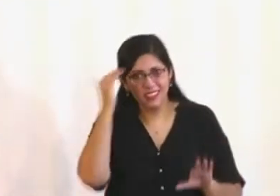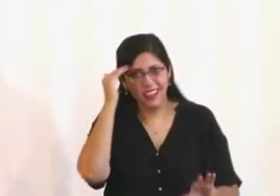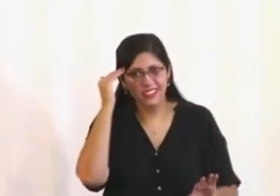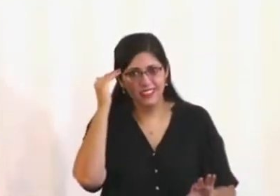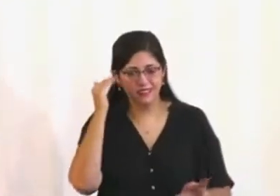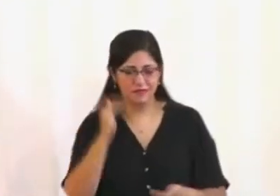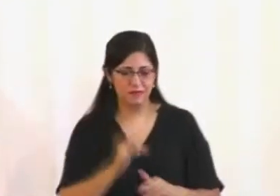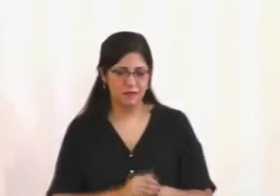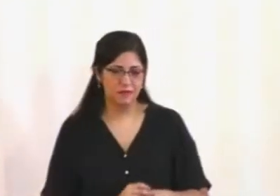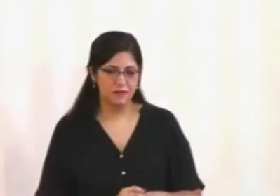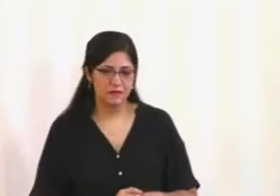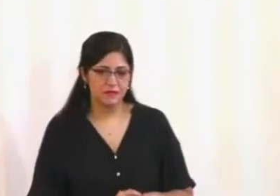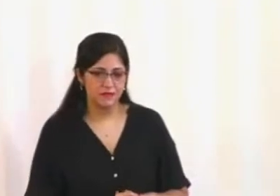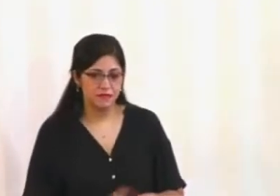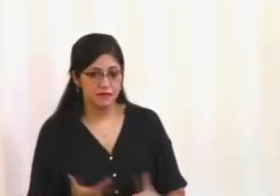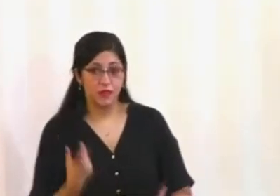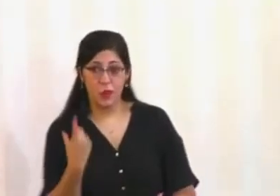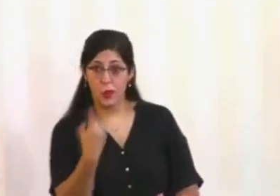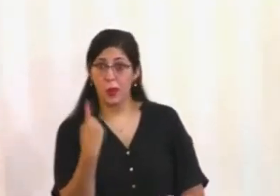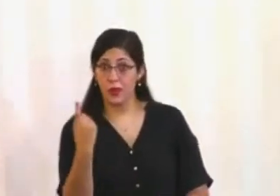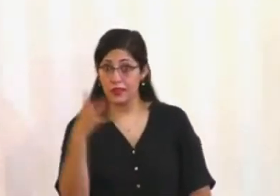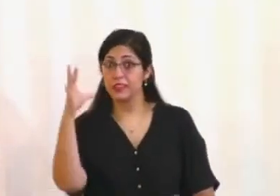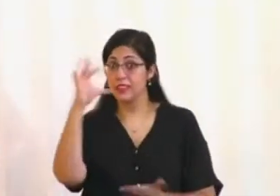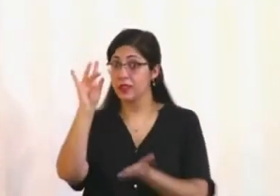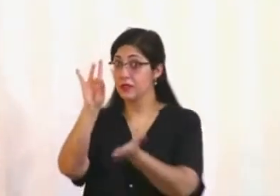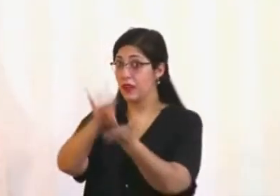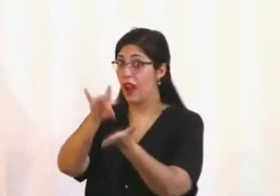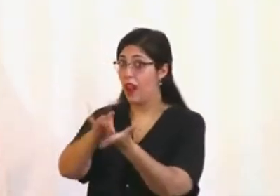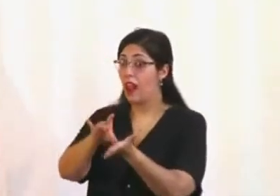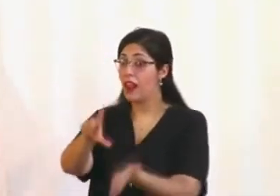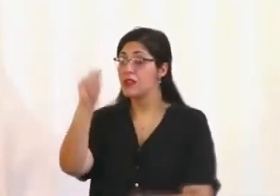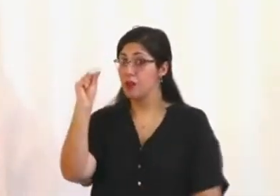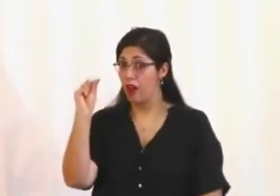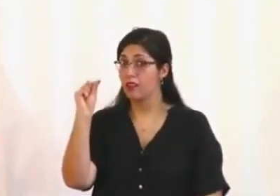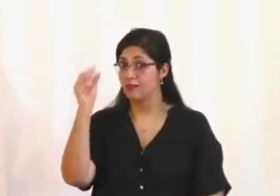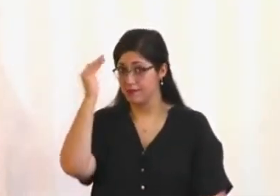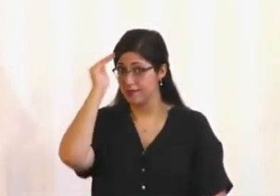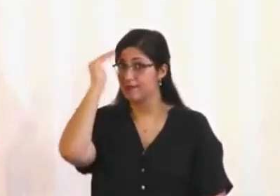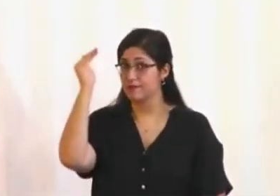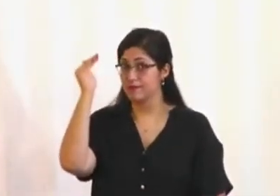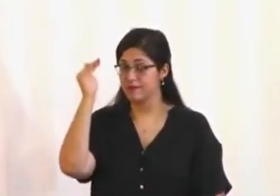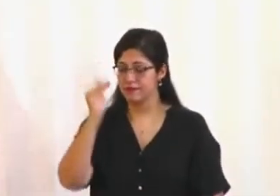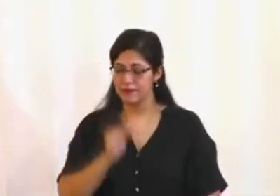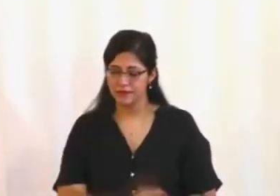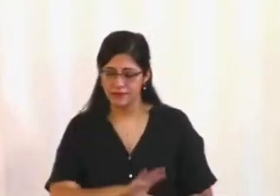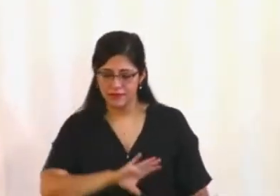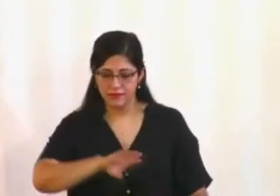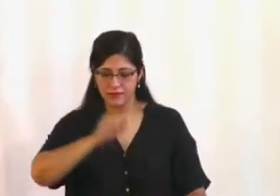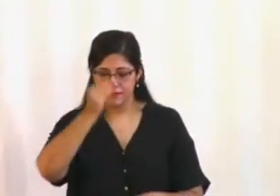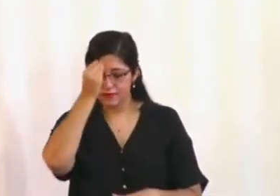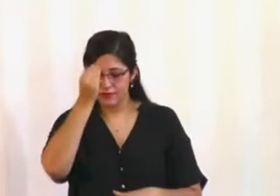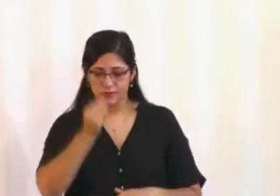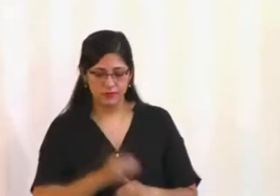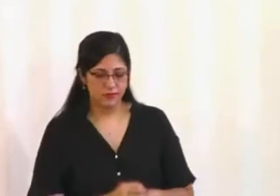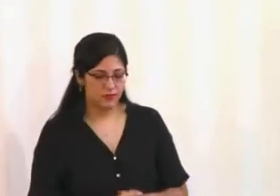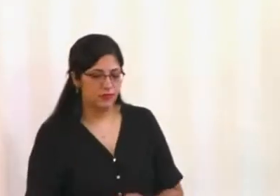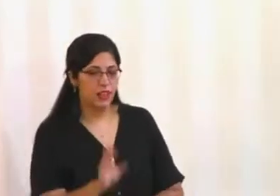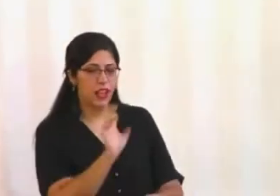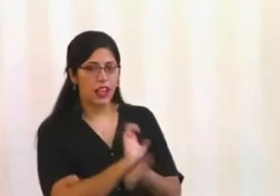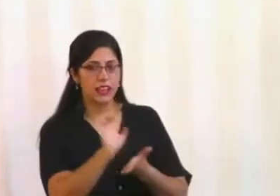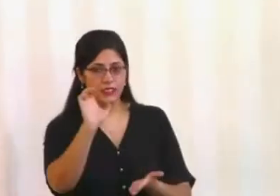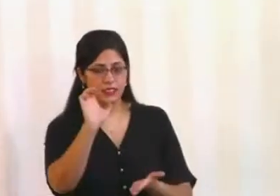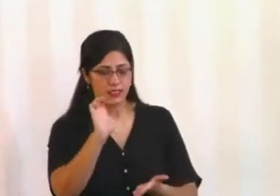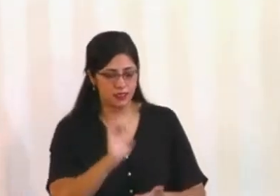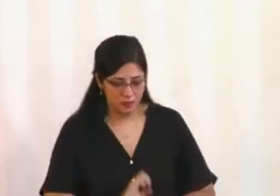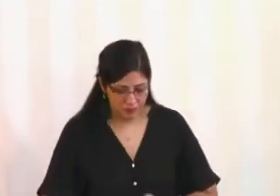é verdadeiro, e a um Deus único e verdadeiro, que é o nosso Deus. Mas nós vemos então que Elias, o tesbita, que vem da região de Gileade,